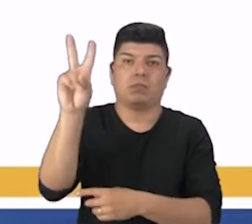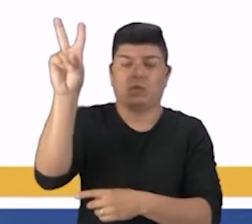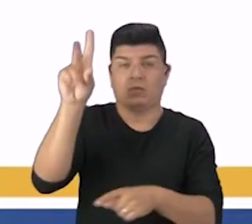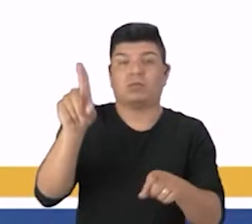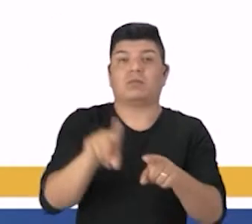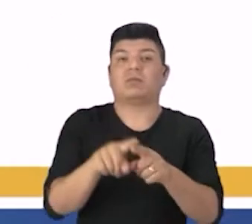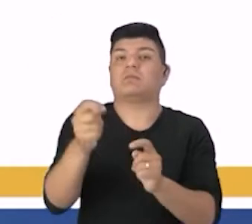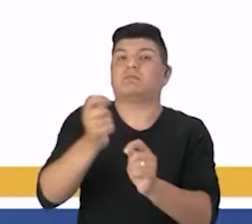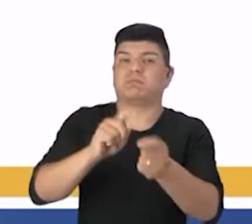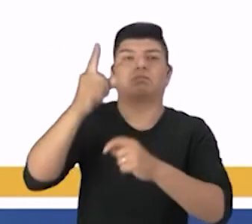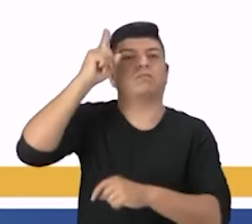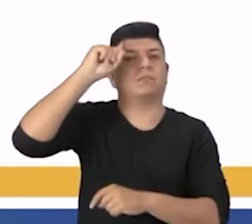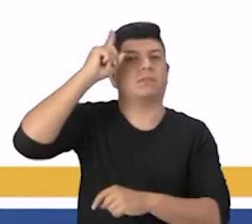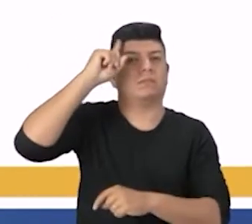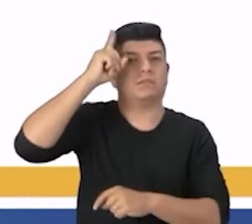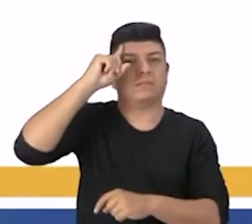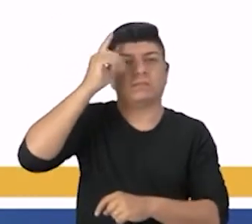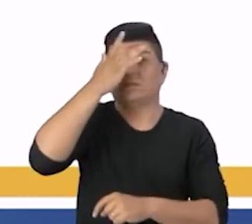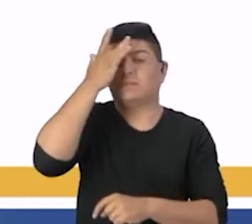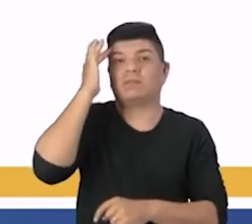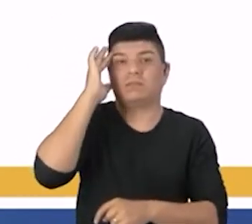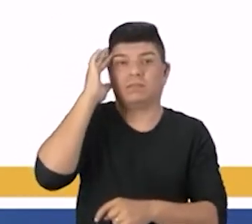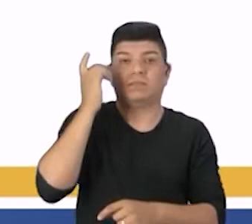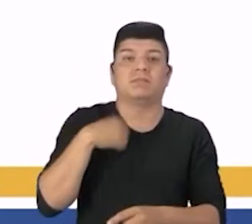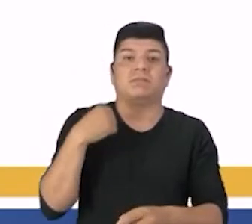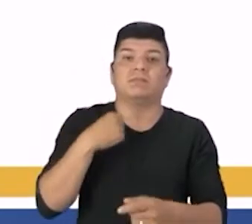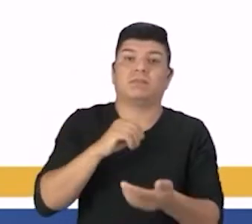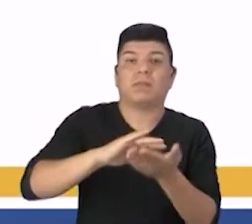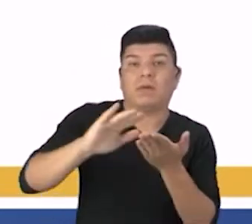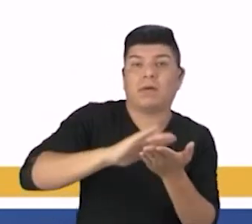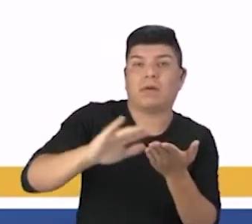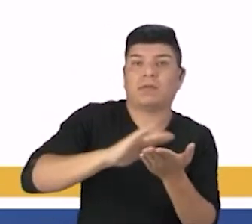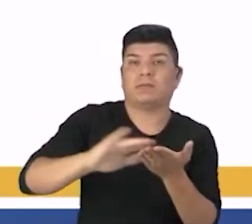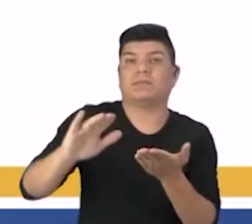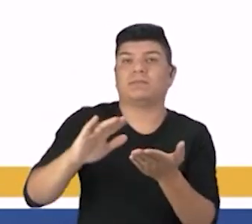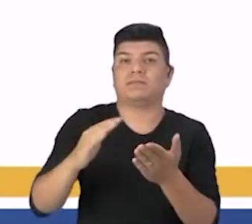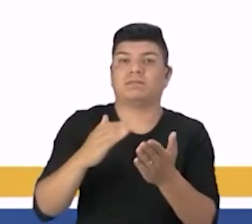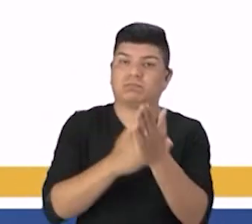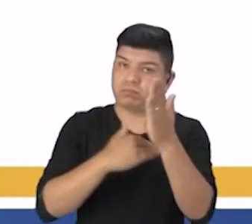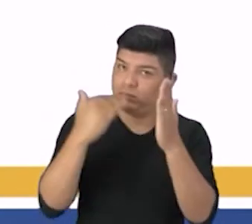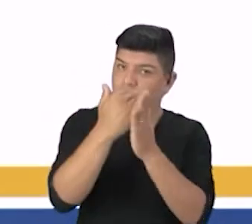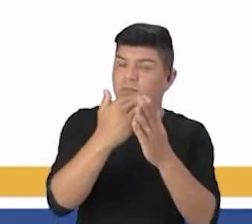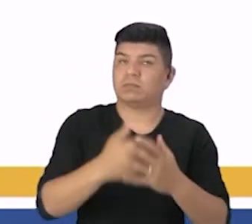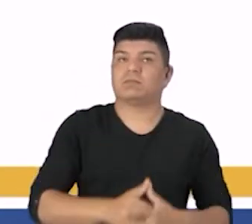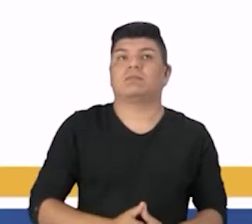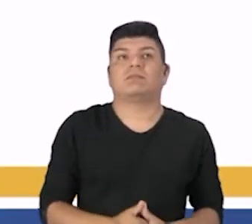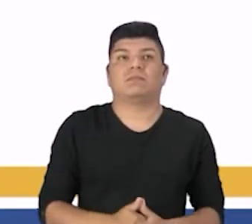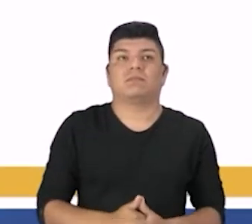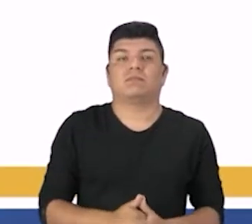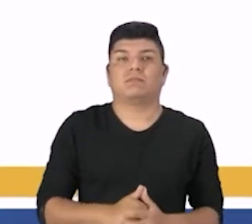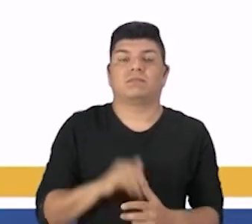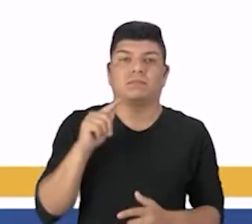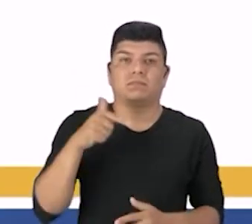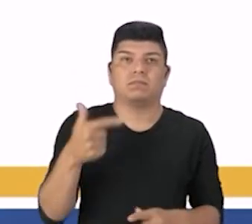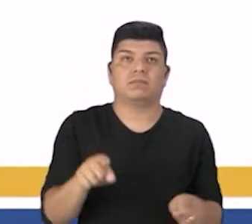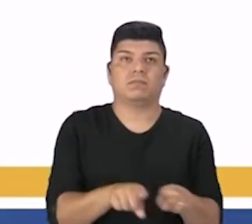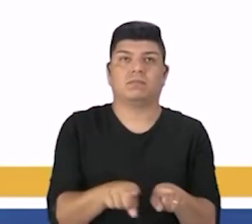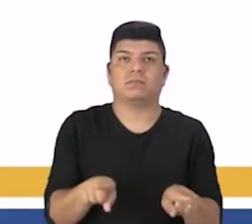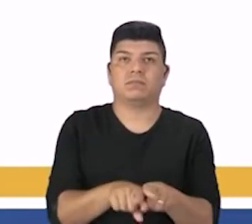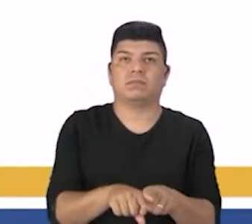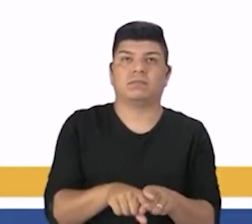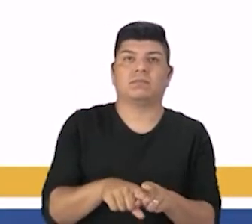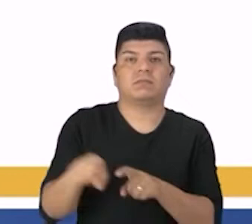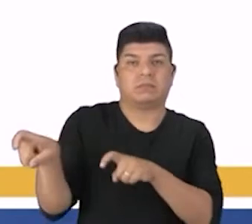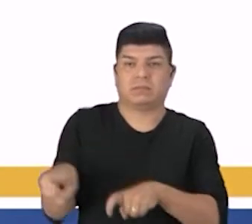são monitorados diariamente por aqueles que tem Empreendimentos em grande escala uma outra coisa é os